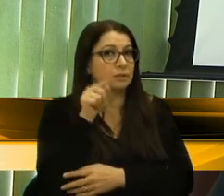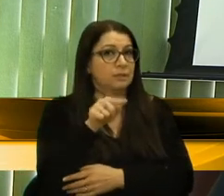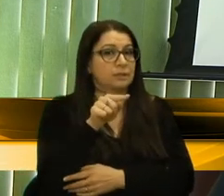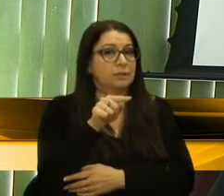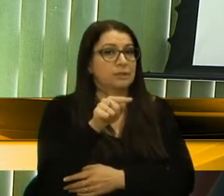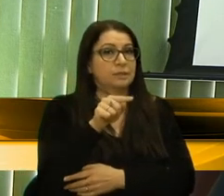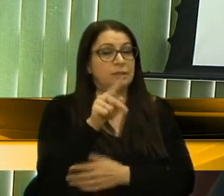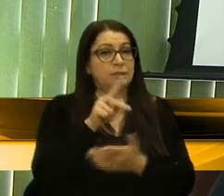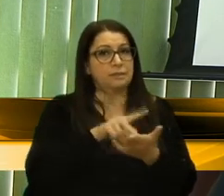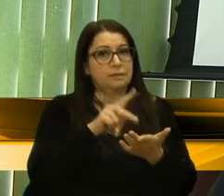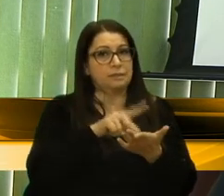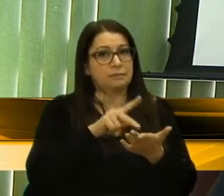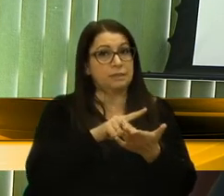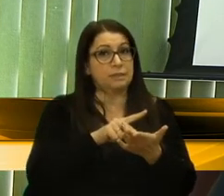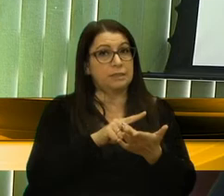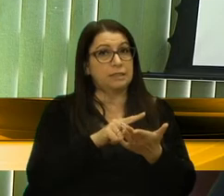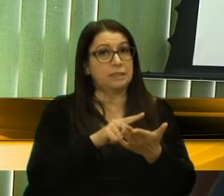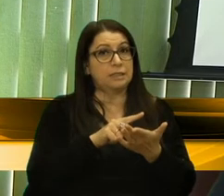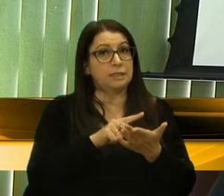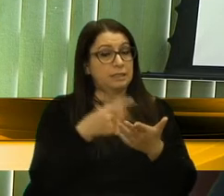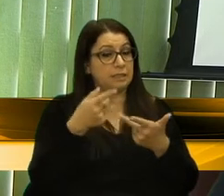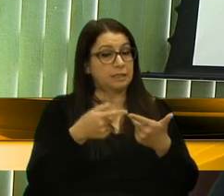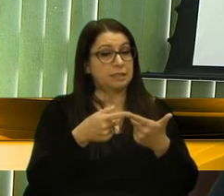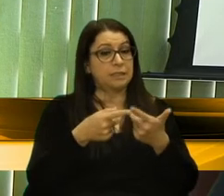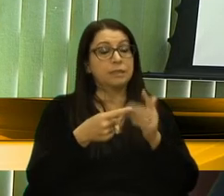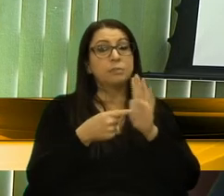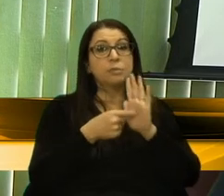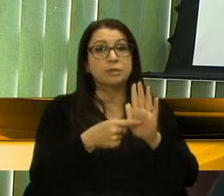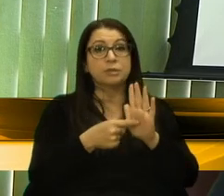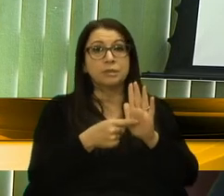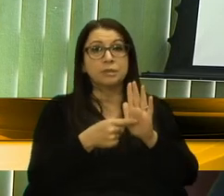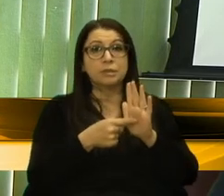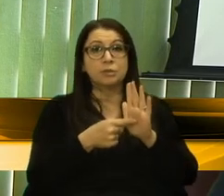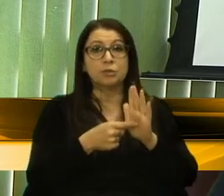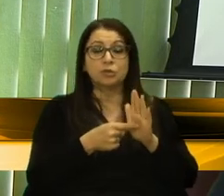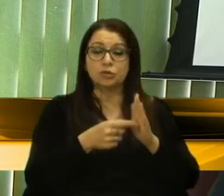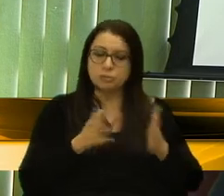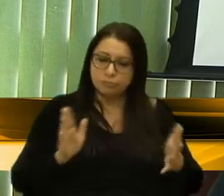uma verdadeira lição de hospitalidade republicana.